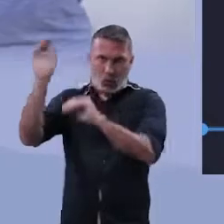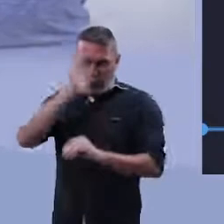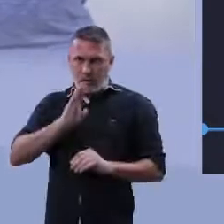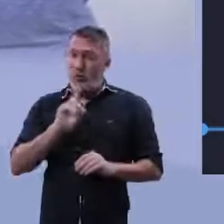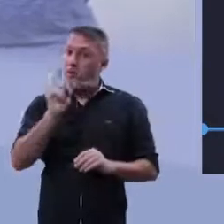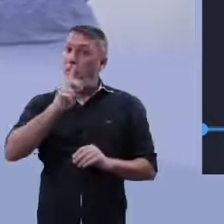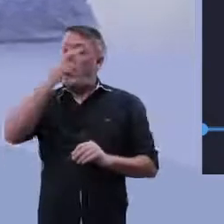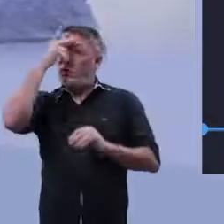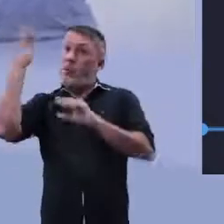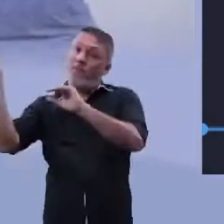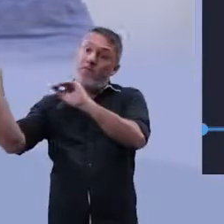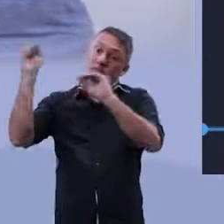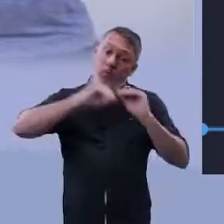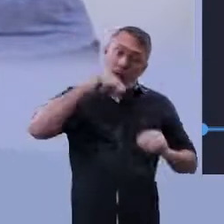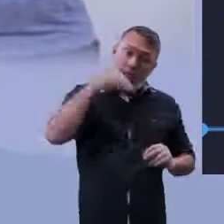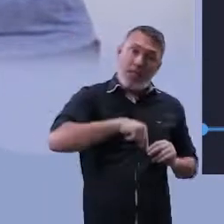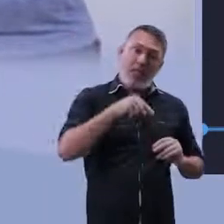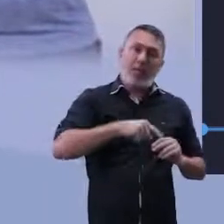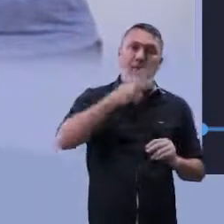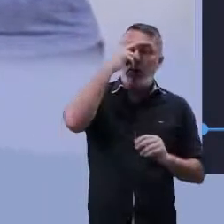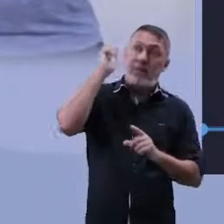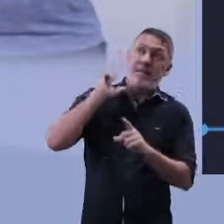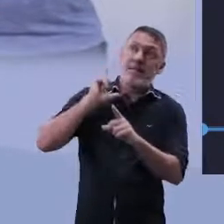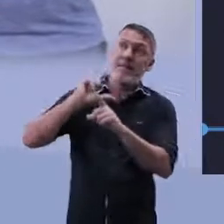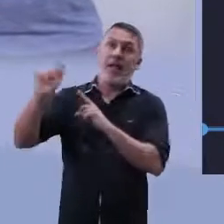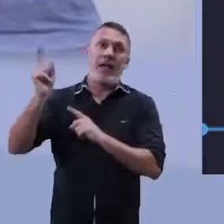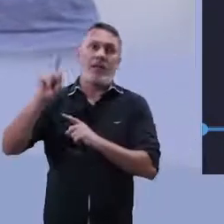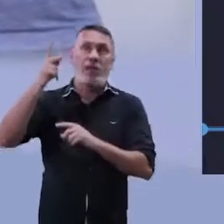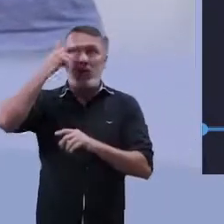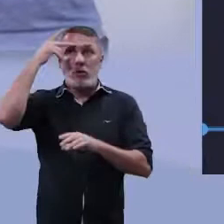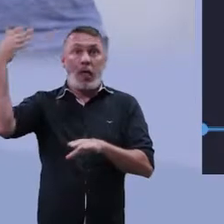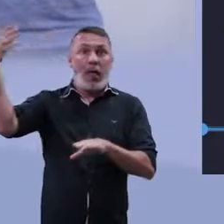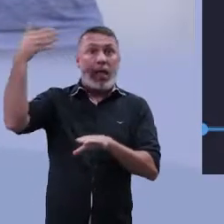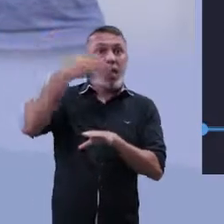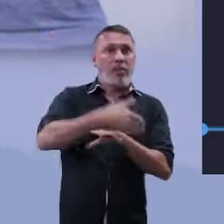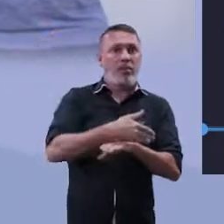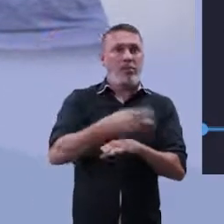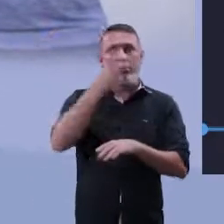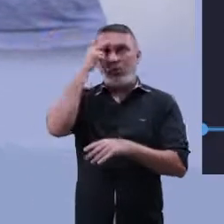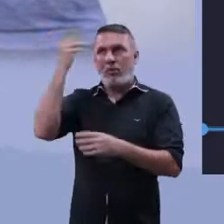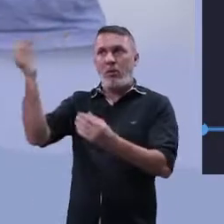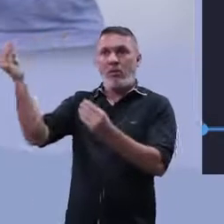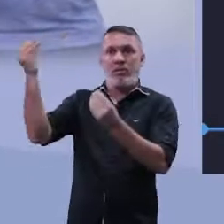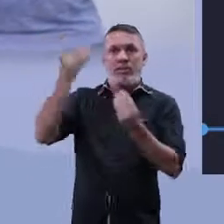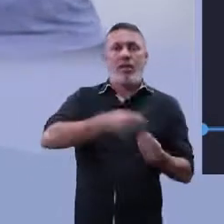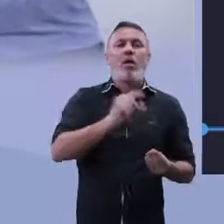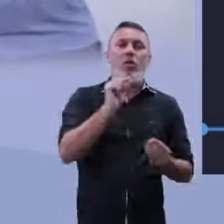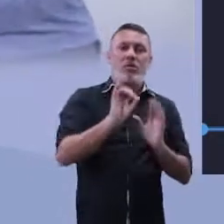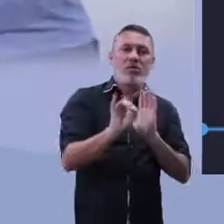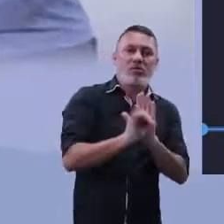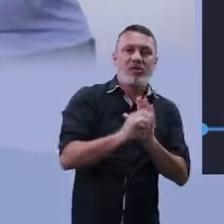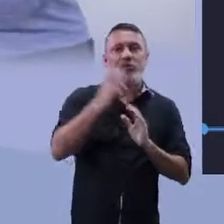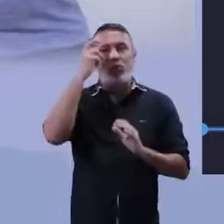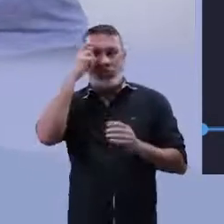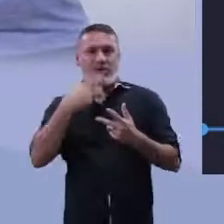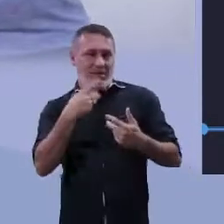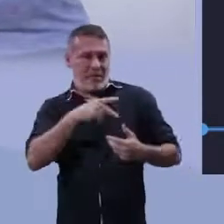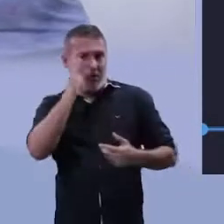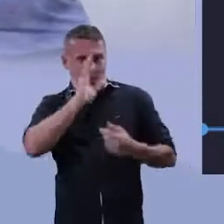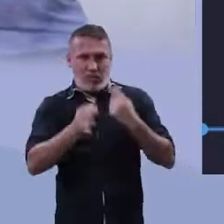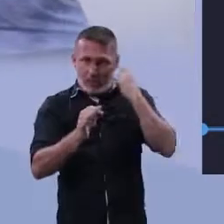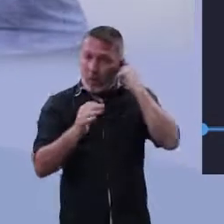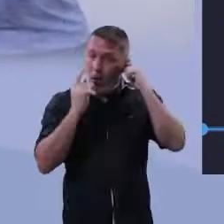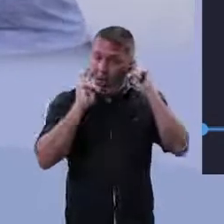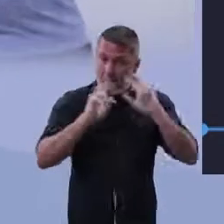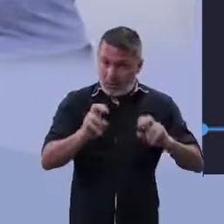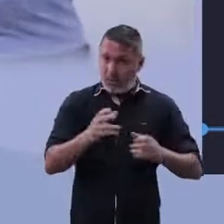saindo. O primeiro texto está falando que as pessoas trouxeram para nós a herança que nós temos desses aí. Então, beleza.